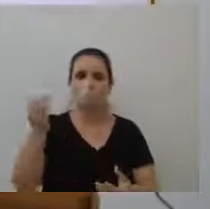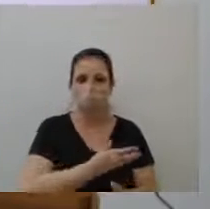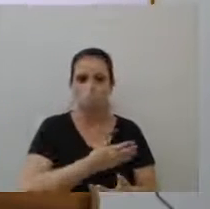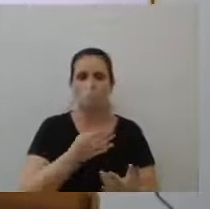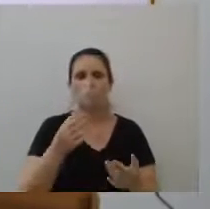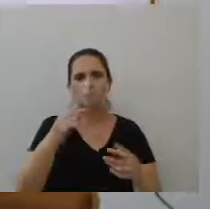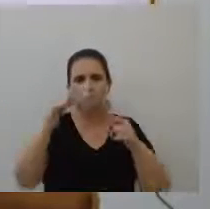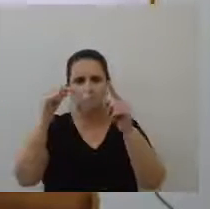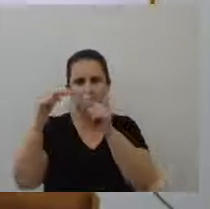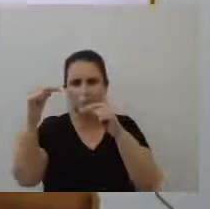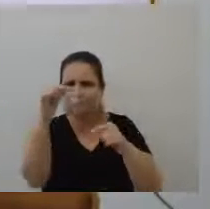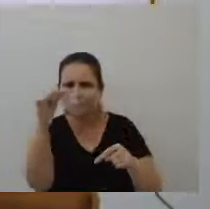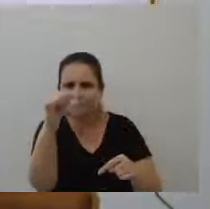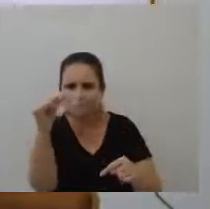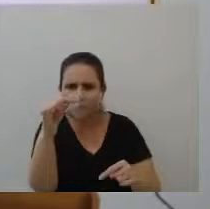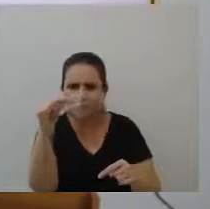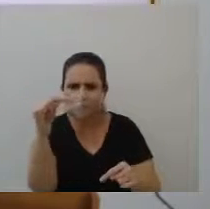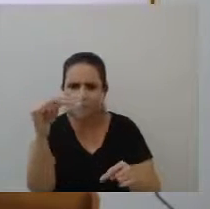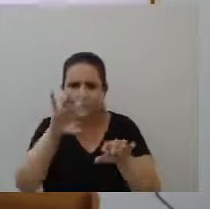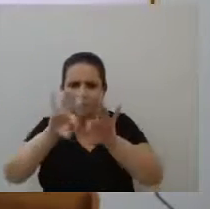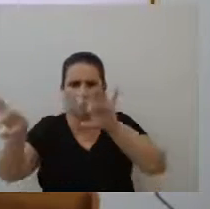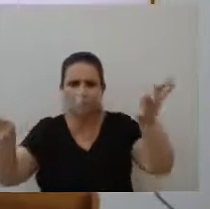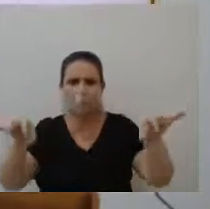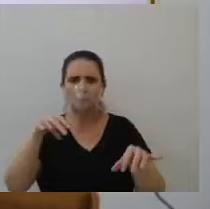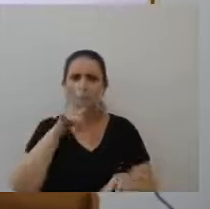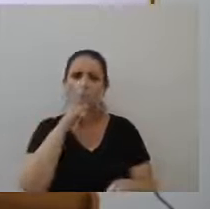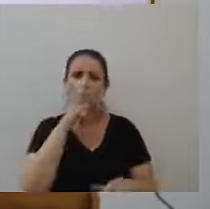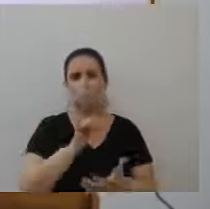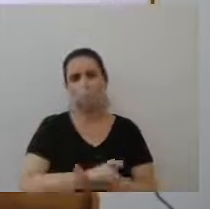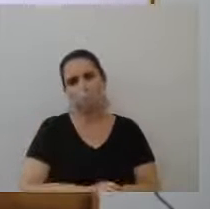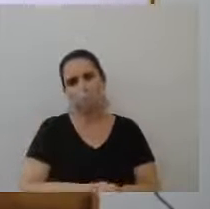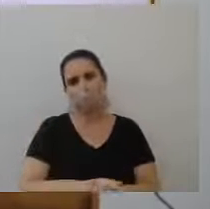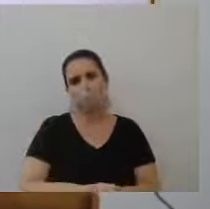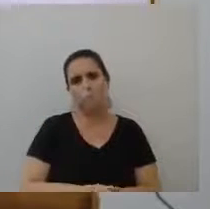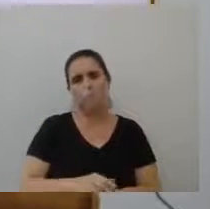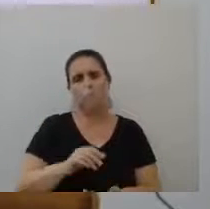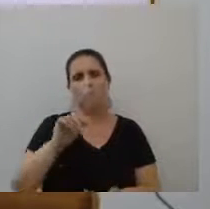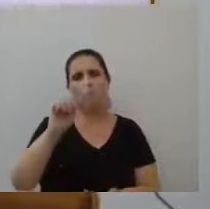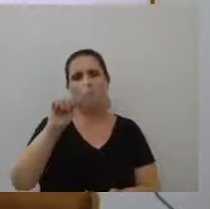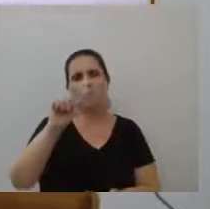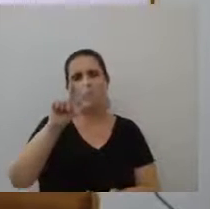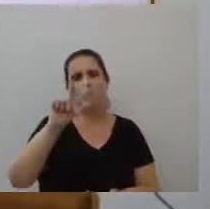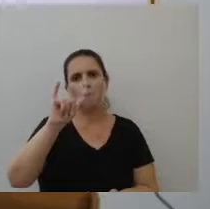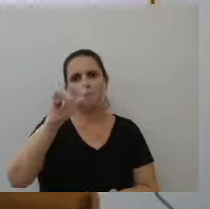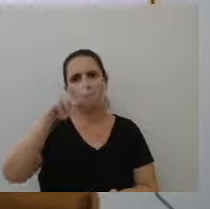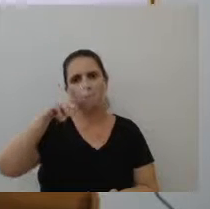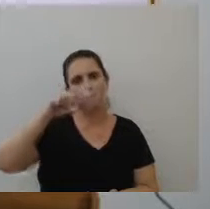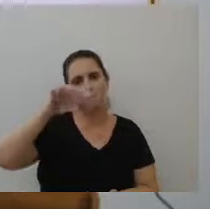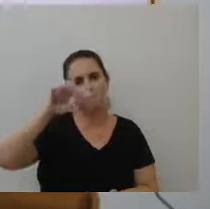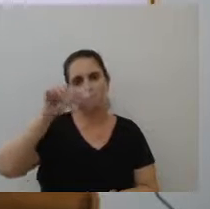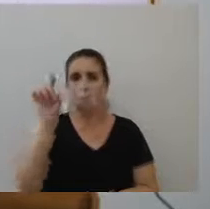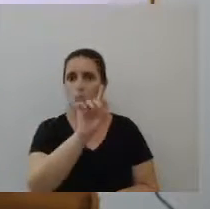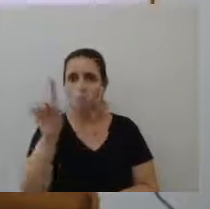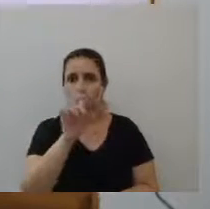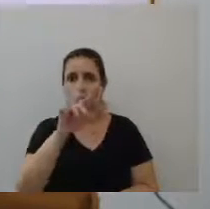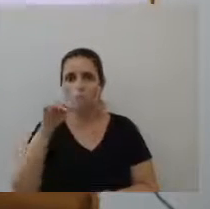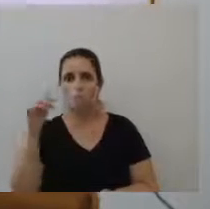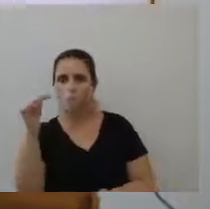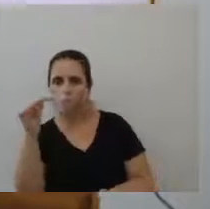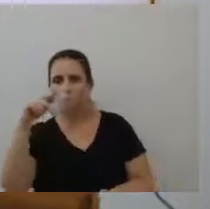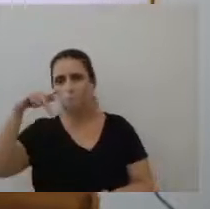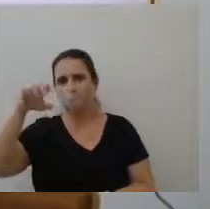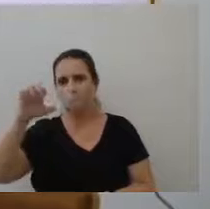se divertir. A pessoa pode sim dar uma boa risada com o meme. Tem utilidade. E credibilidade?